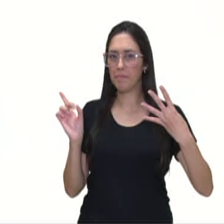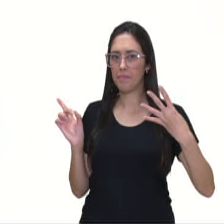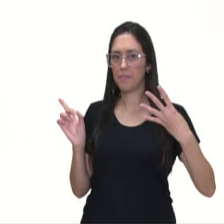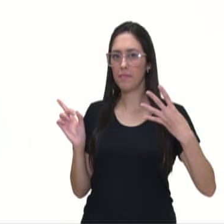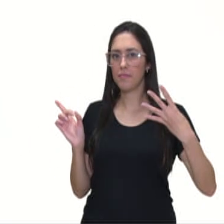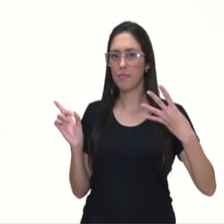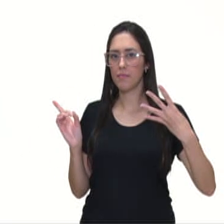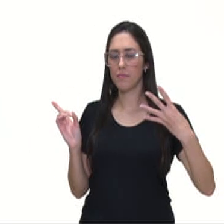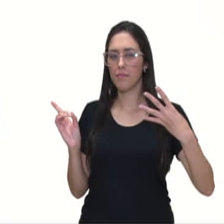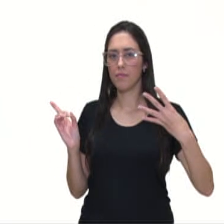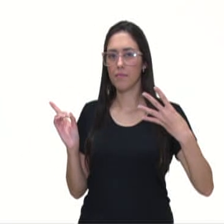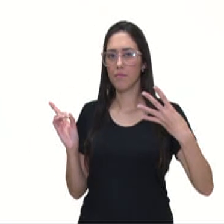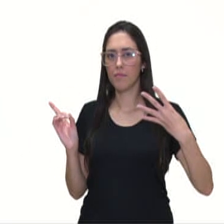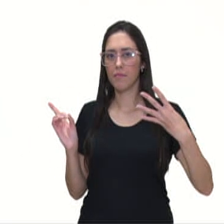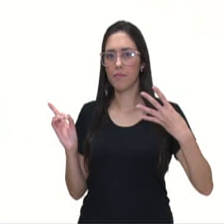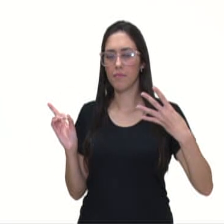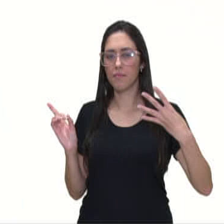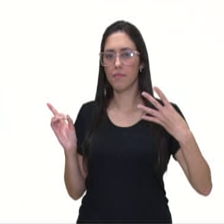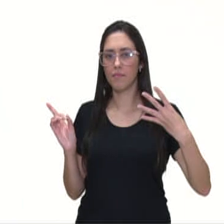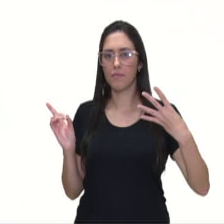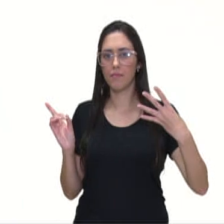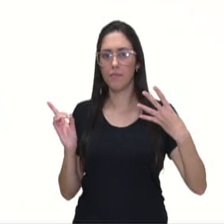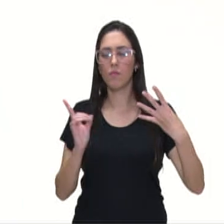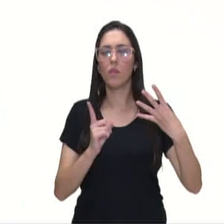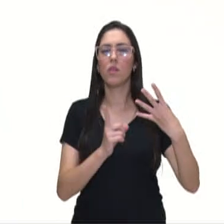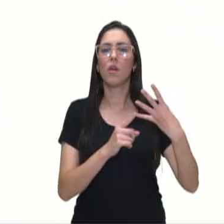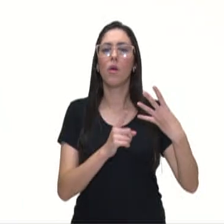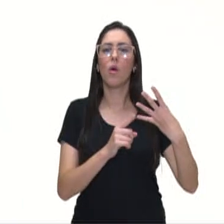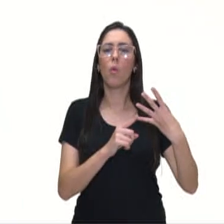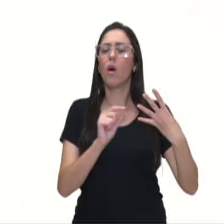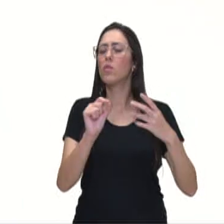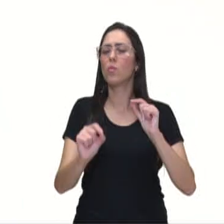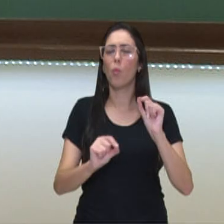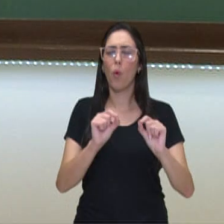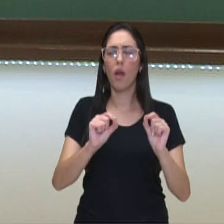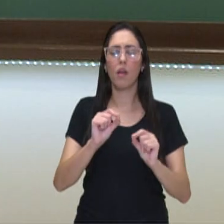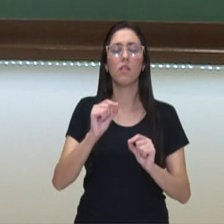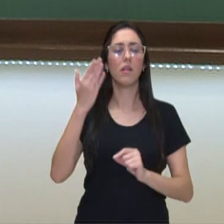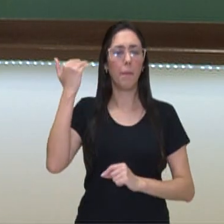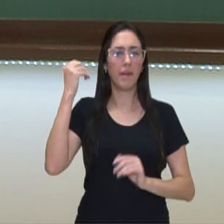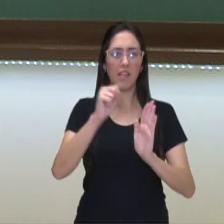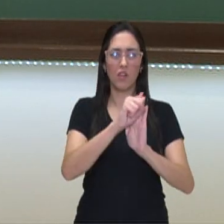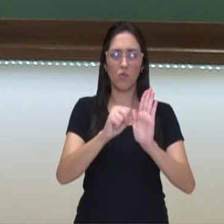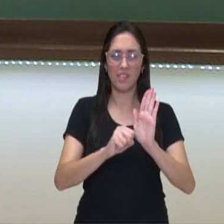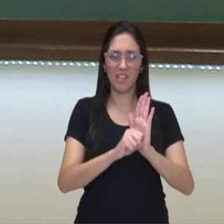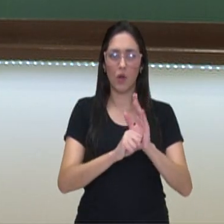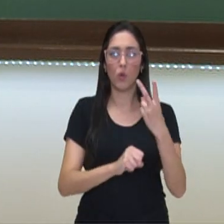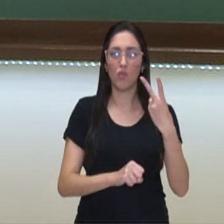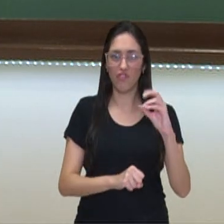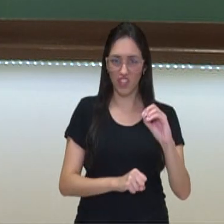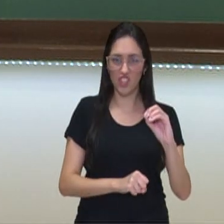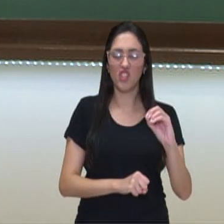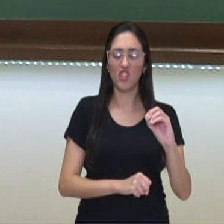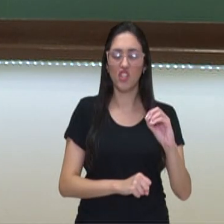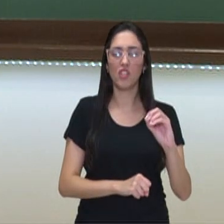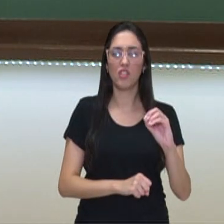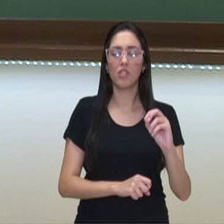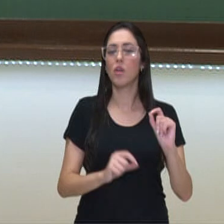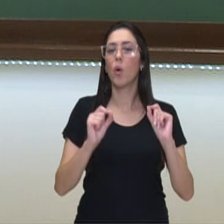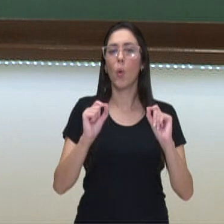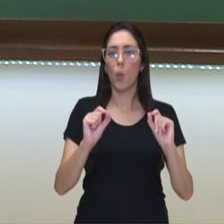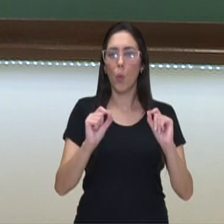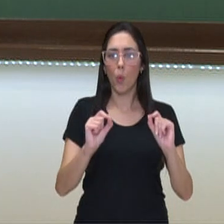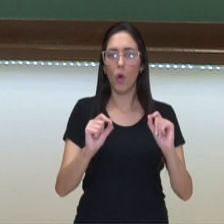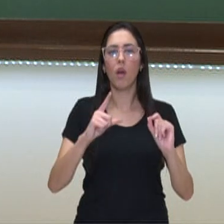Technological Domination in the late 20th century. Lá no finalzinho, então, do século XX, veio a